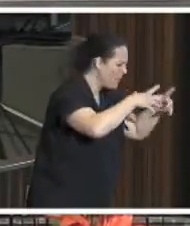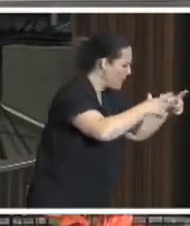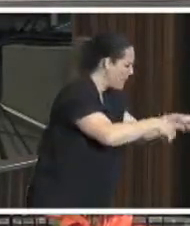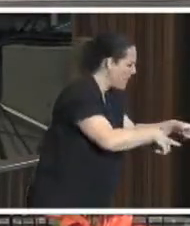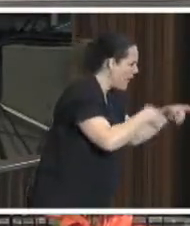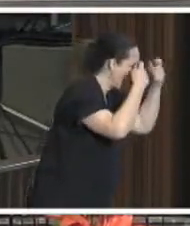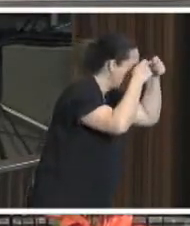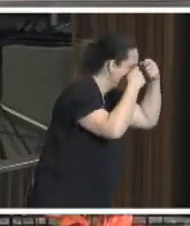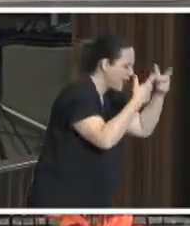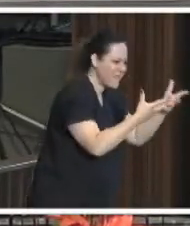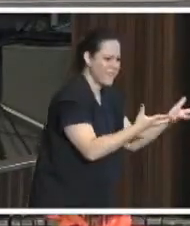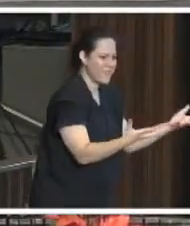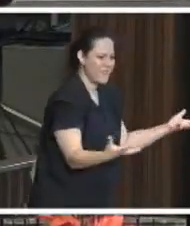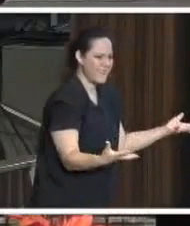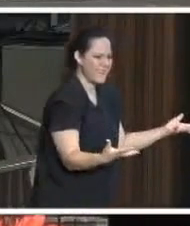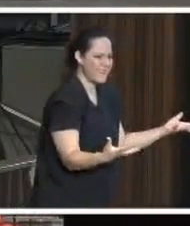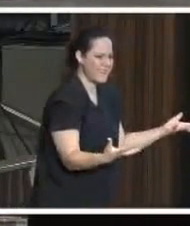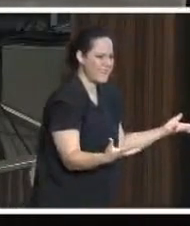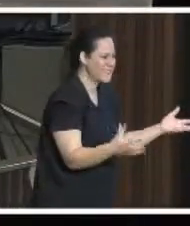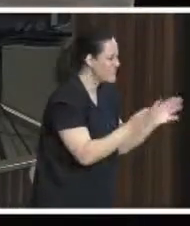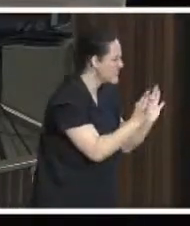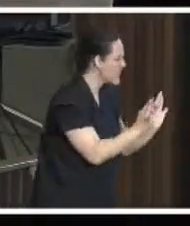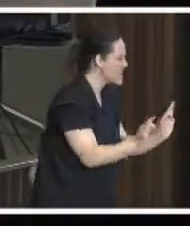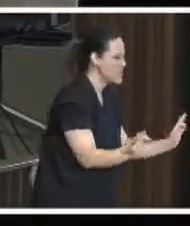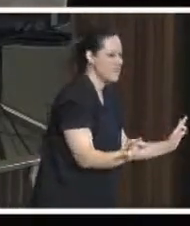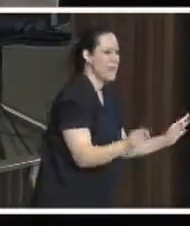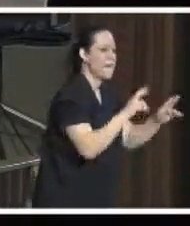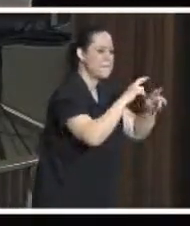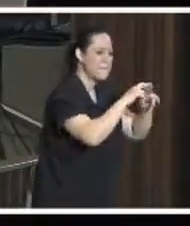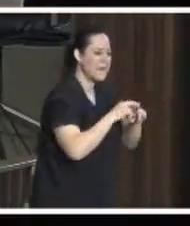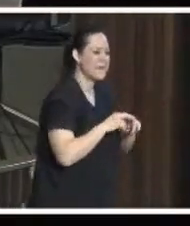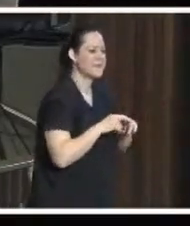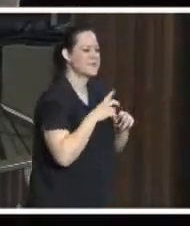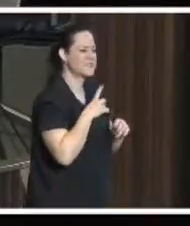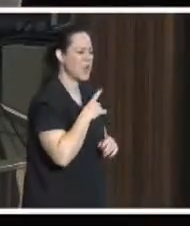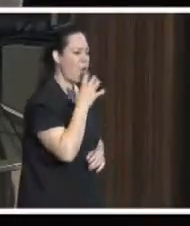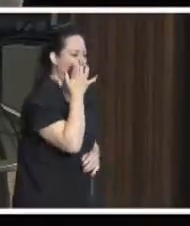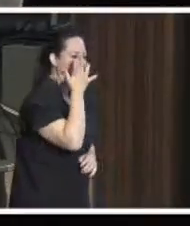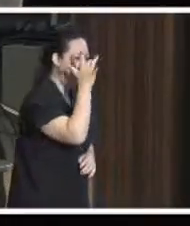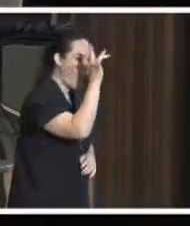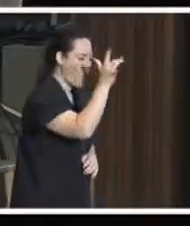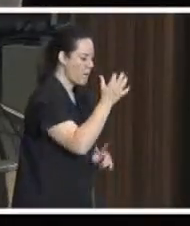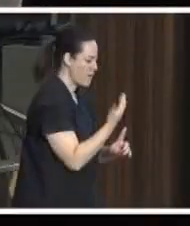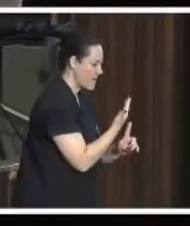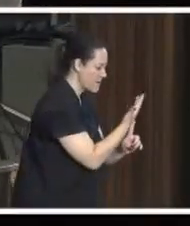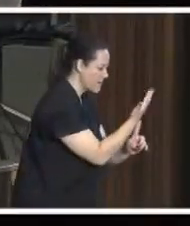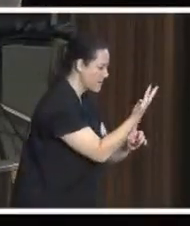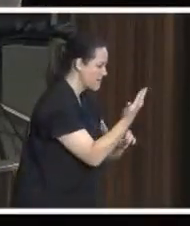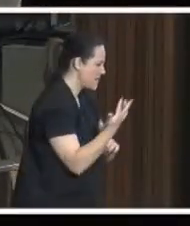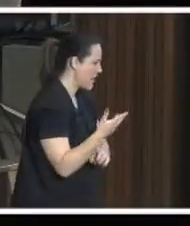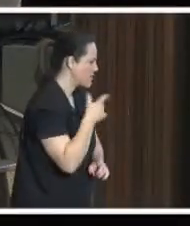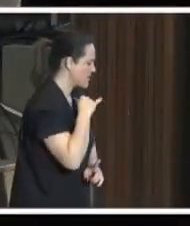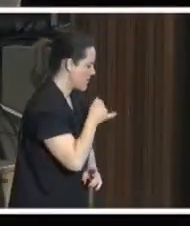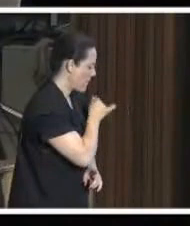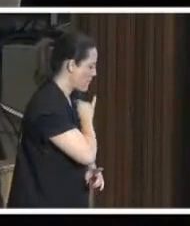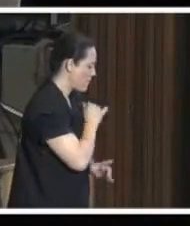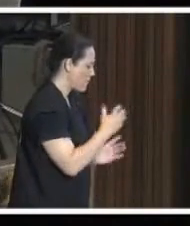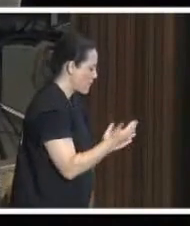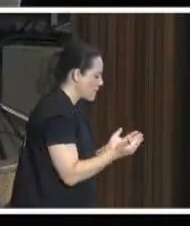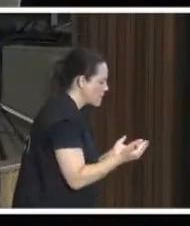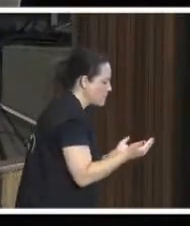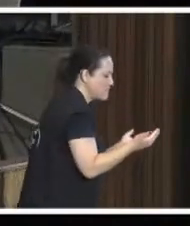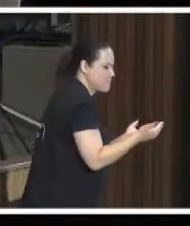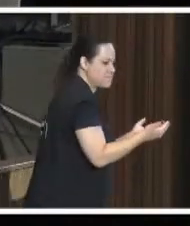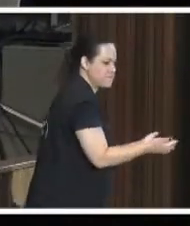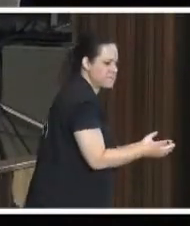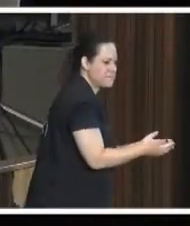profética. Por isso colocaram ouro, incenso e mirra, e por isso não voltaram pelo mesmo caminho como o Senhor